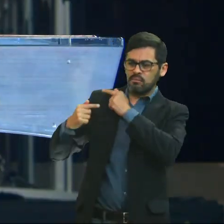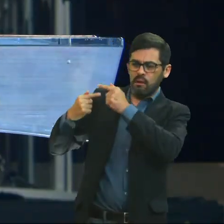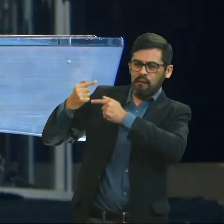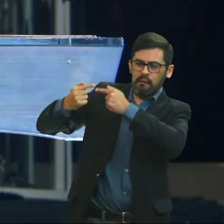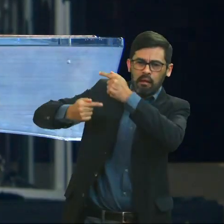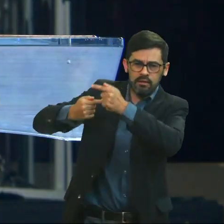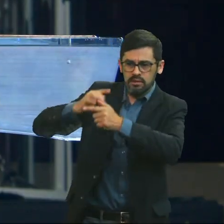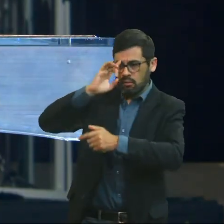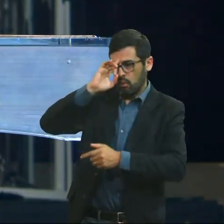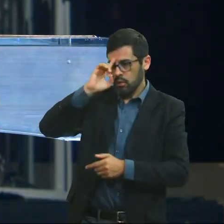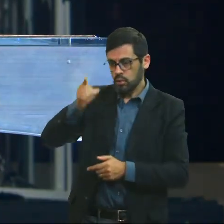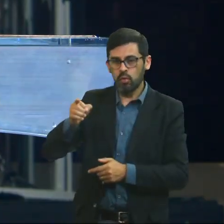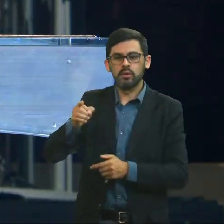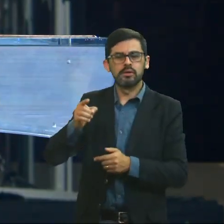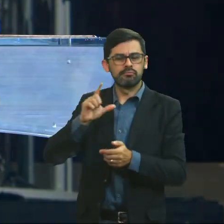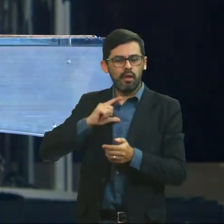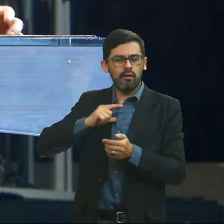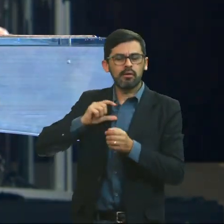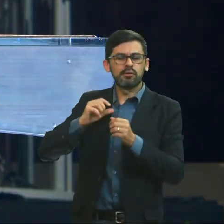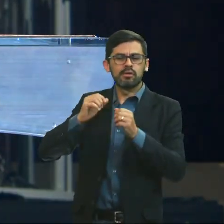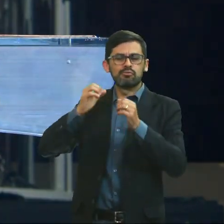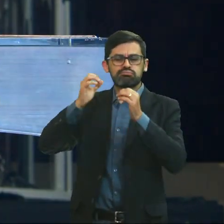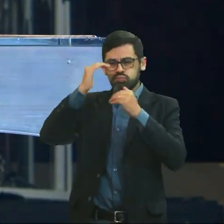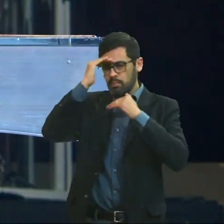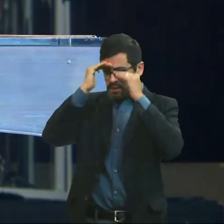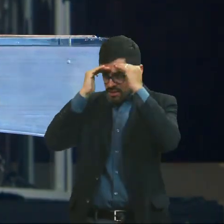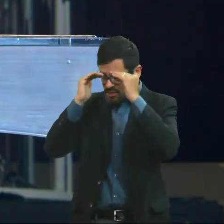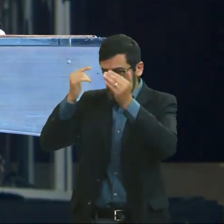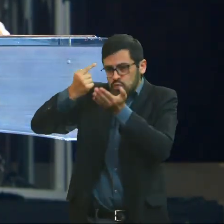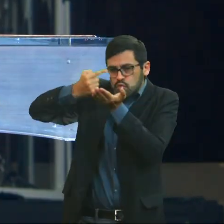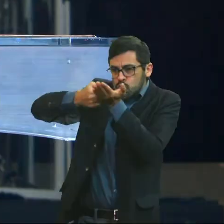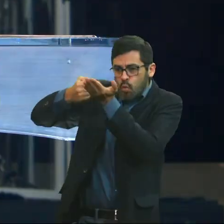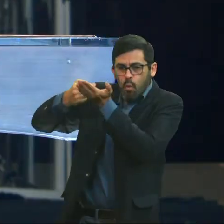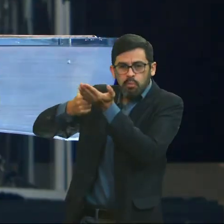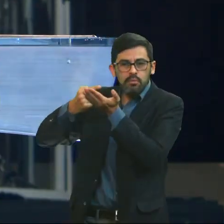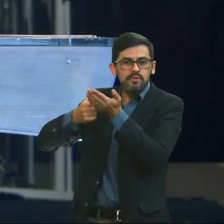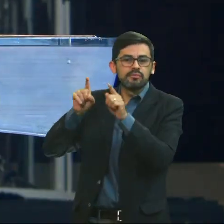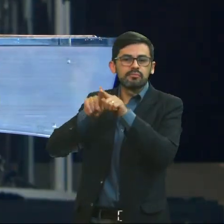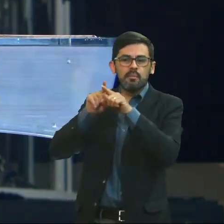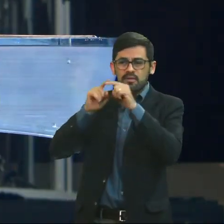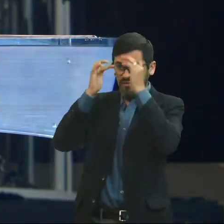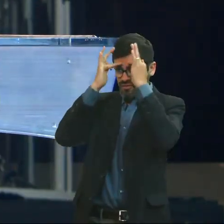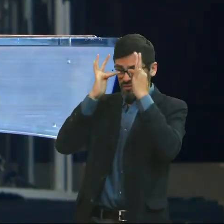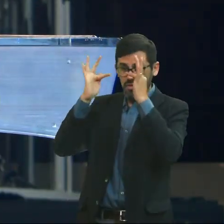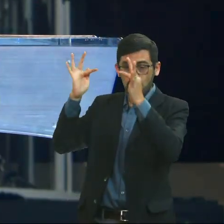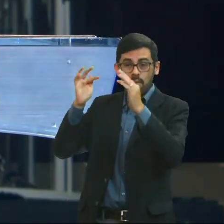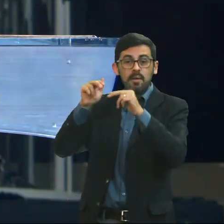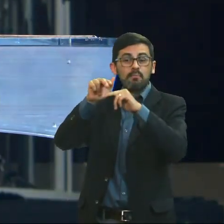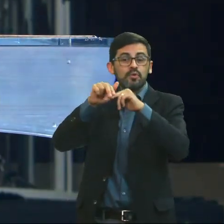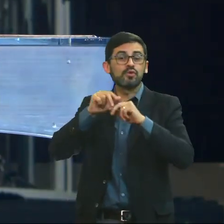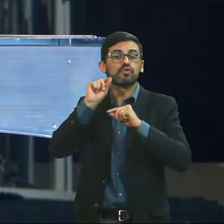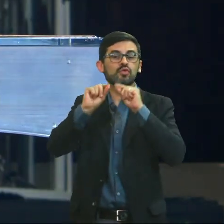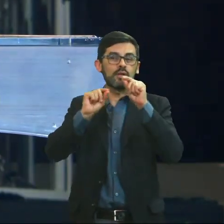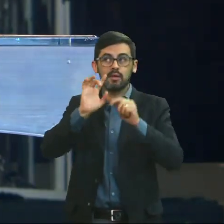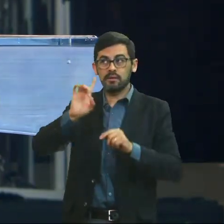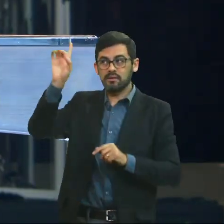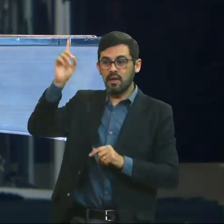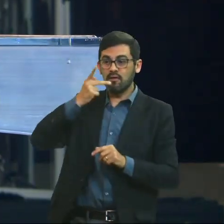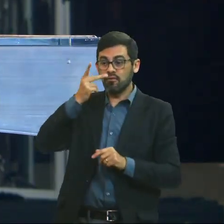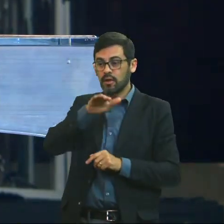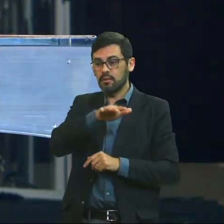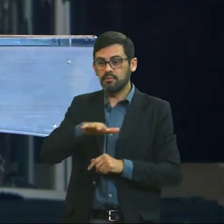Jonadab, ordenou, têm cumprido todas as suas instruções, e têm feito tudo o que ele ordenou. Por isso, assim diz o Senhor